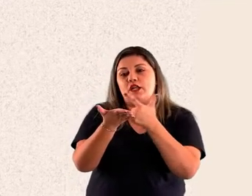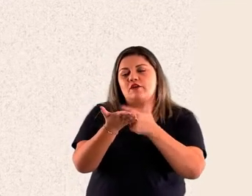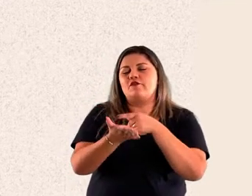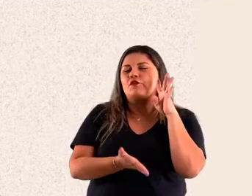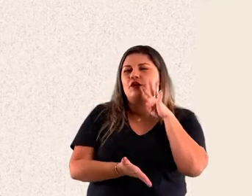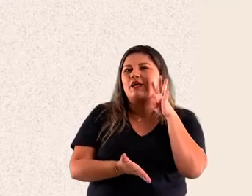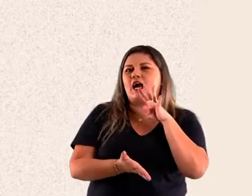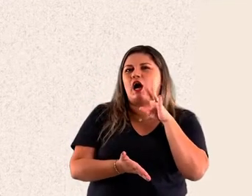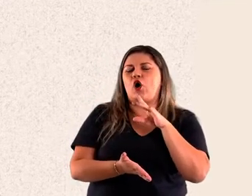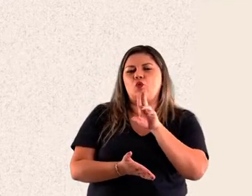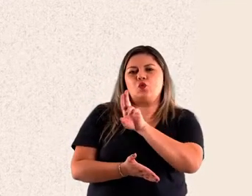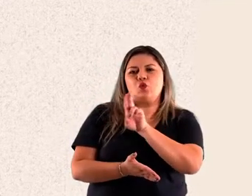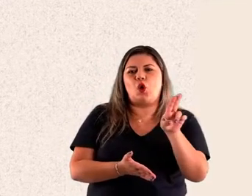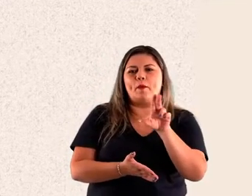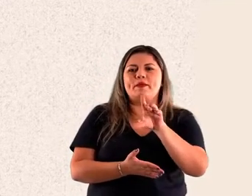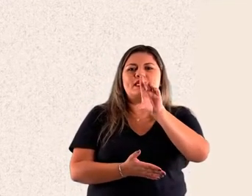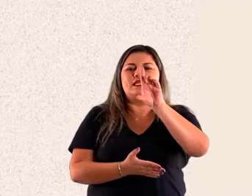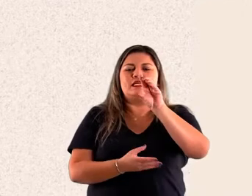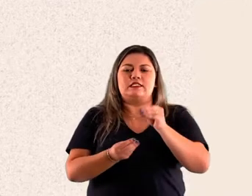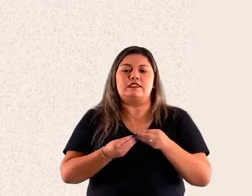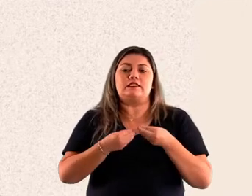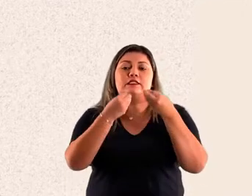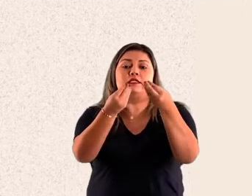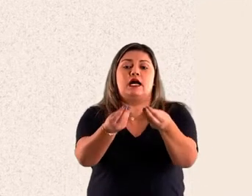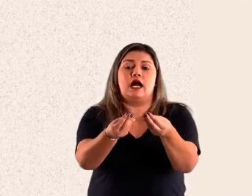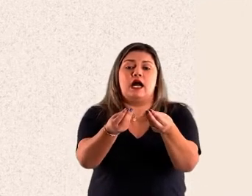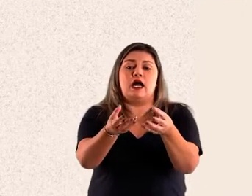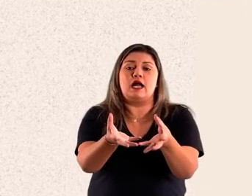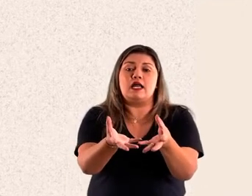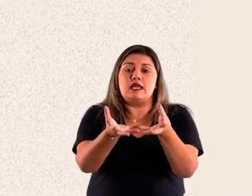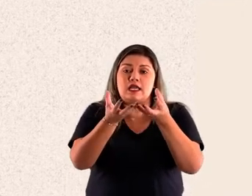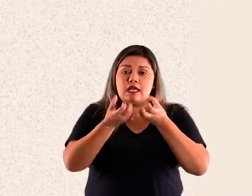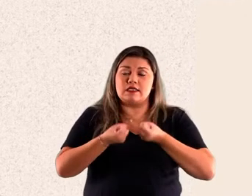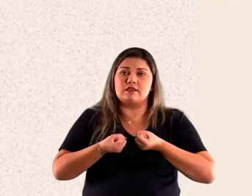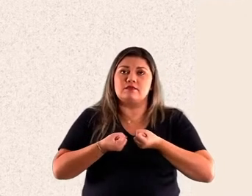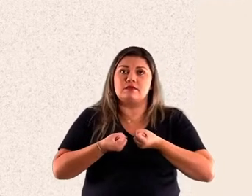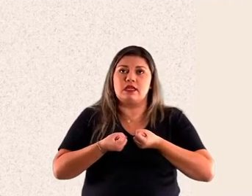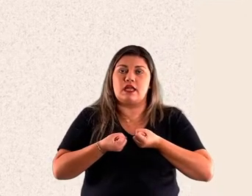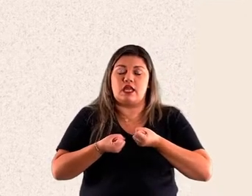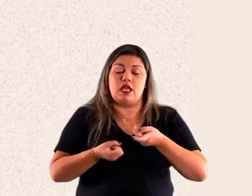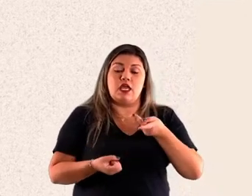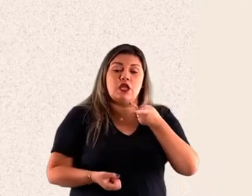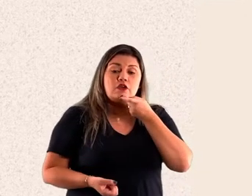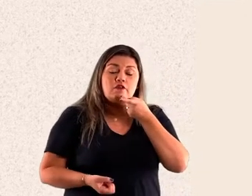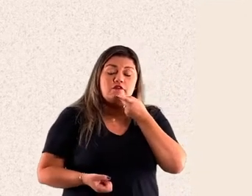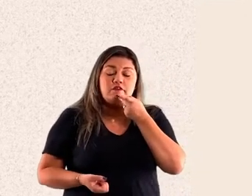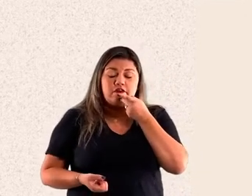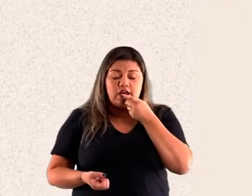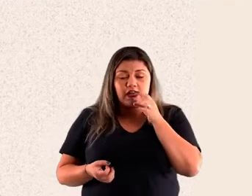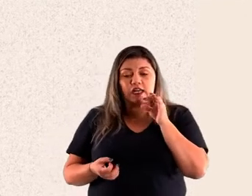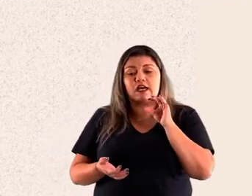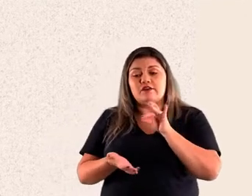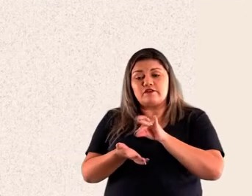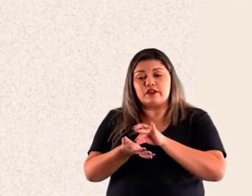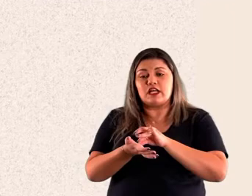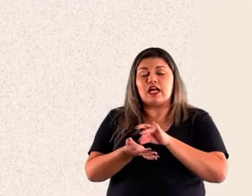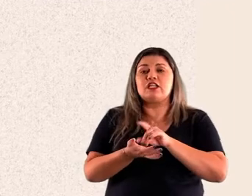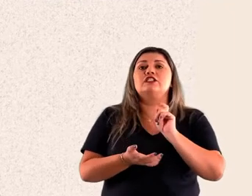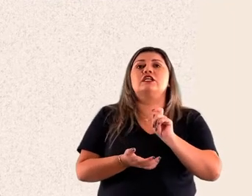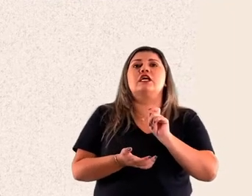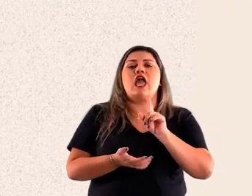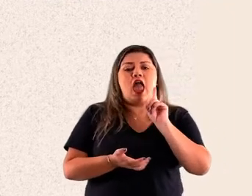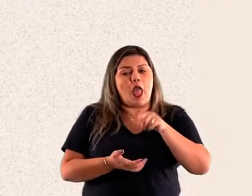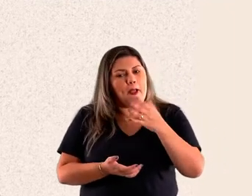não sei se vou em Janeiro ele fala justamente essa questão de que é melhor